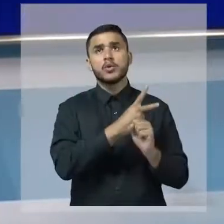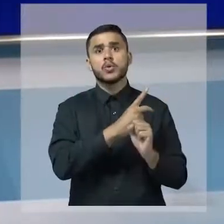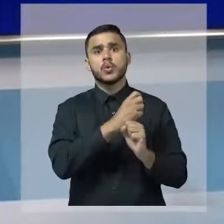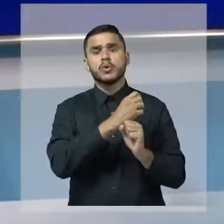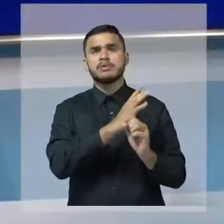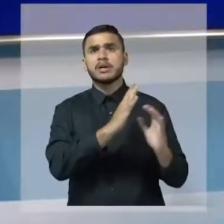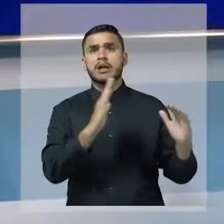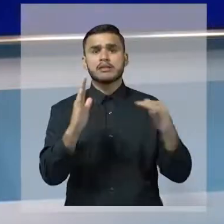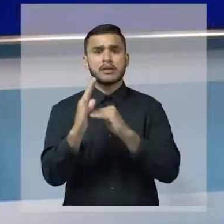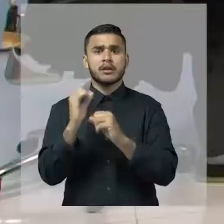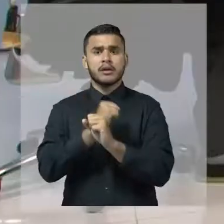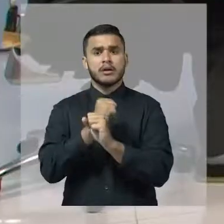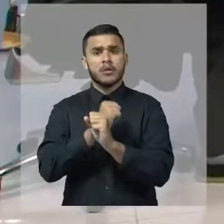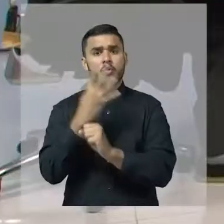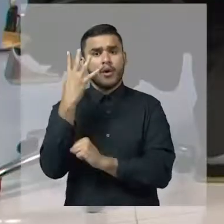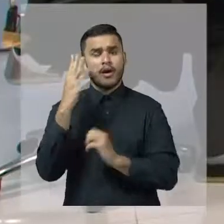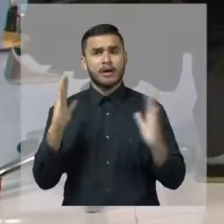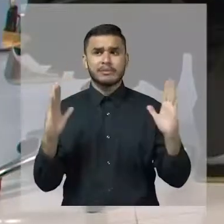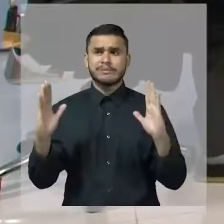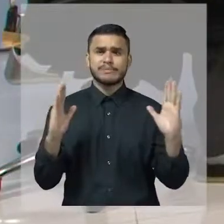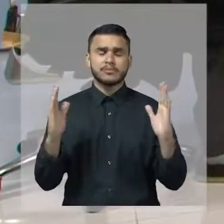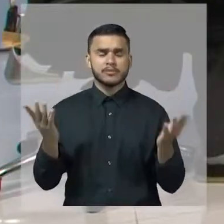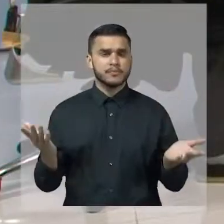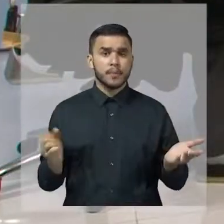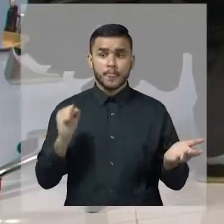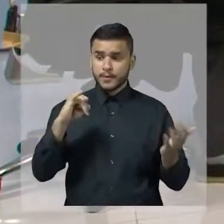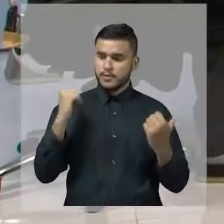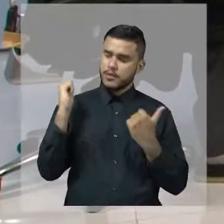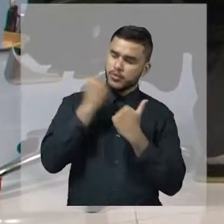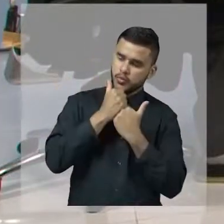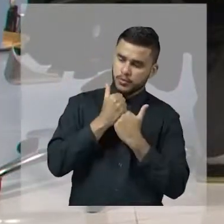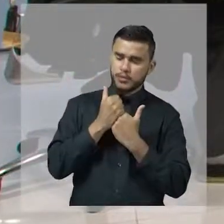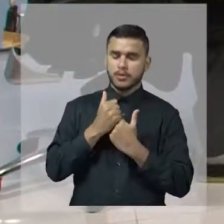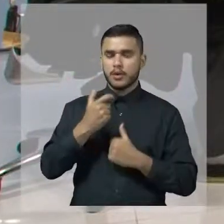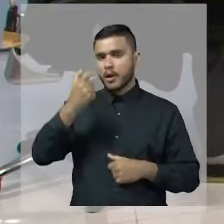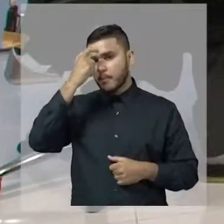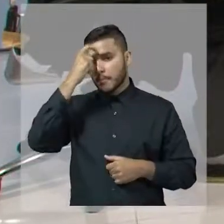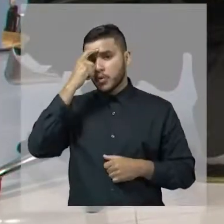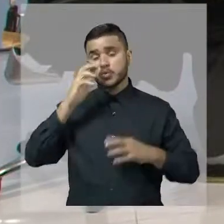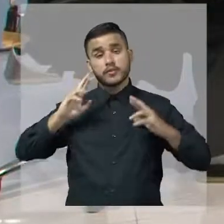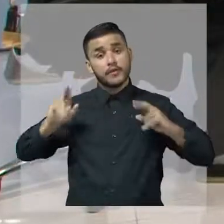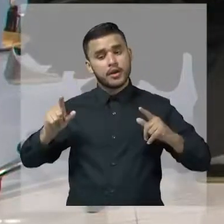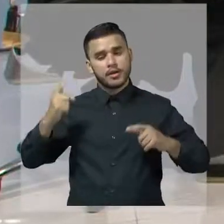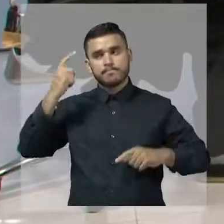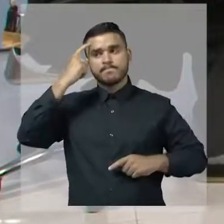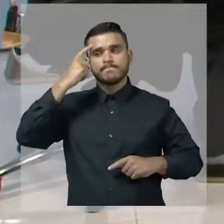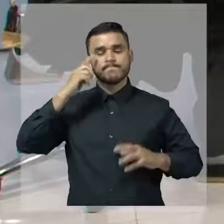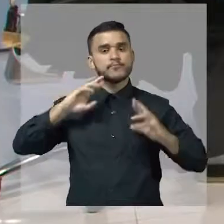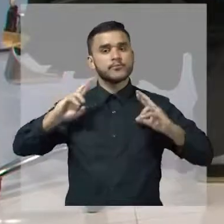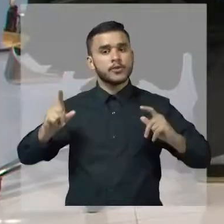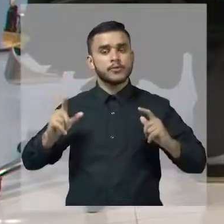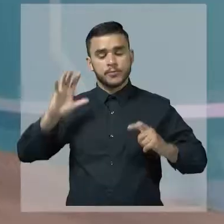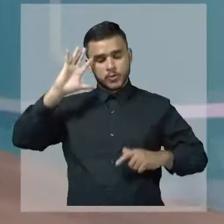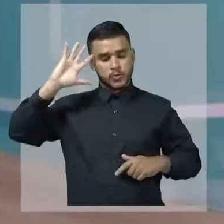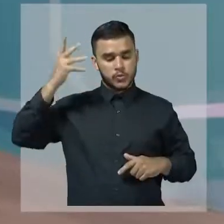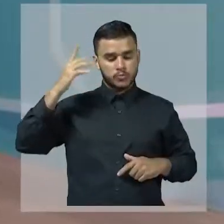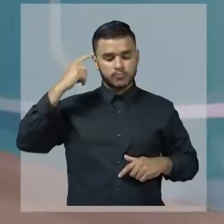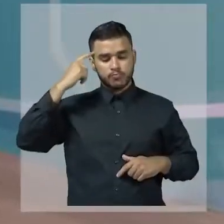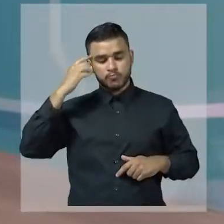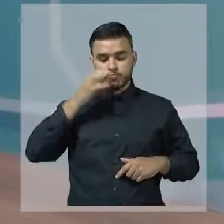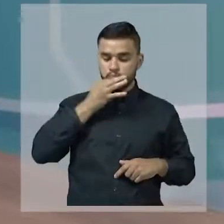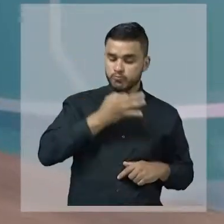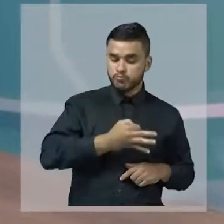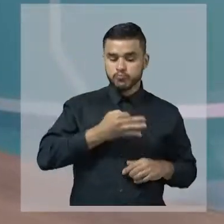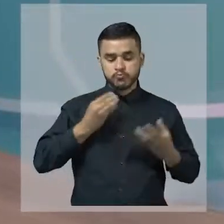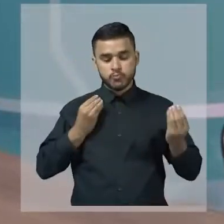4 anos. Substituídos que sejam, vem outro juiz com outra cabeça, com outra decisão formada em